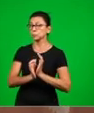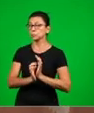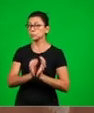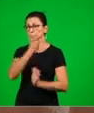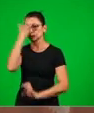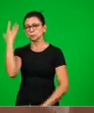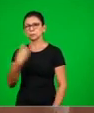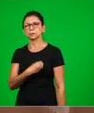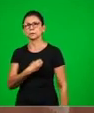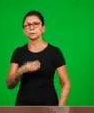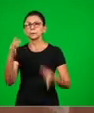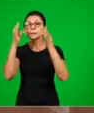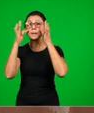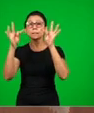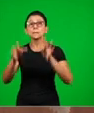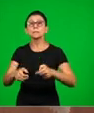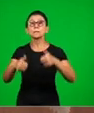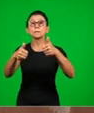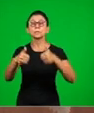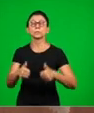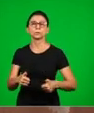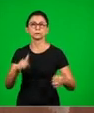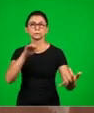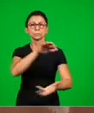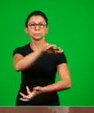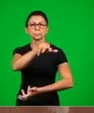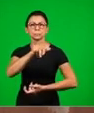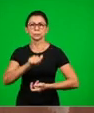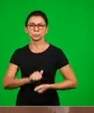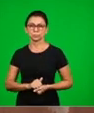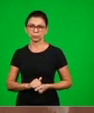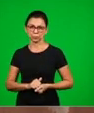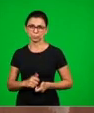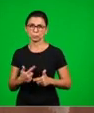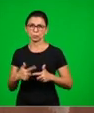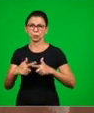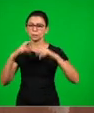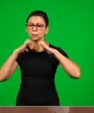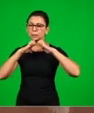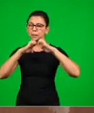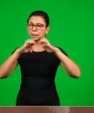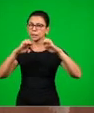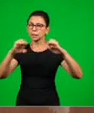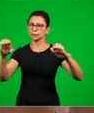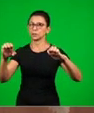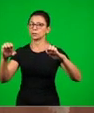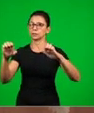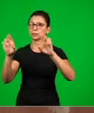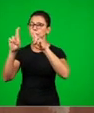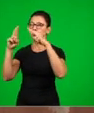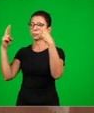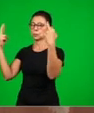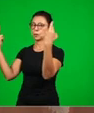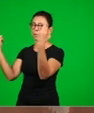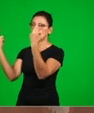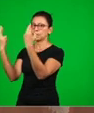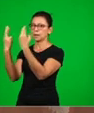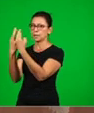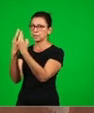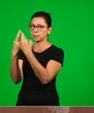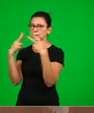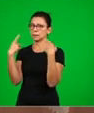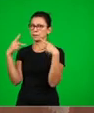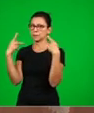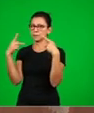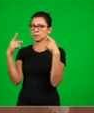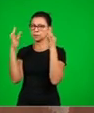dar testemunho nessa hora, mas que está em todo mundo. Porque o evangelho do reino será pregado em testemunho de todas as gentes, então